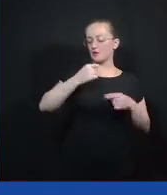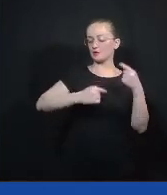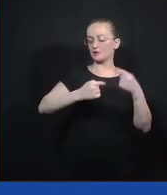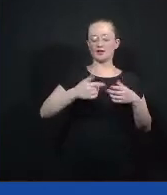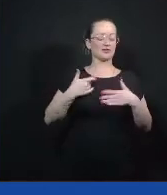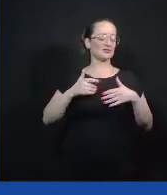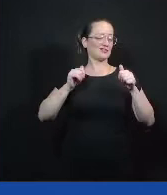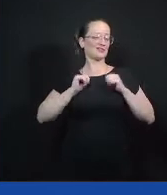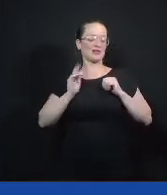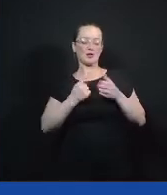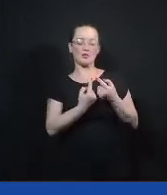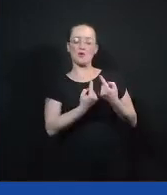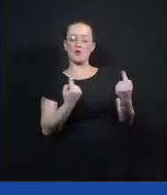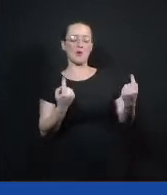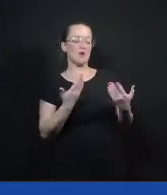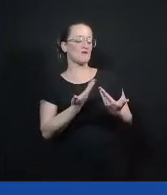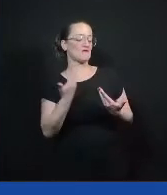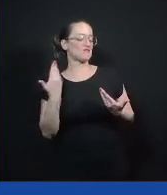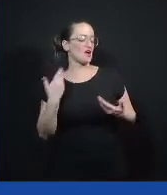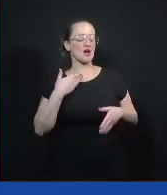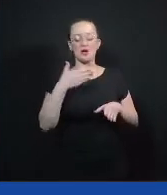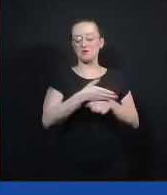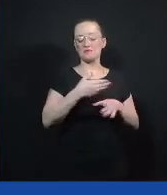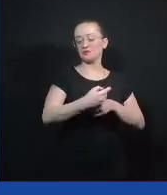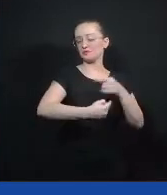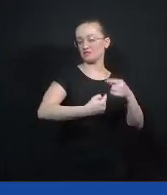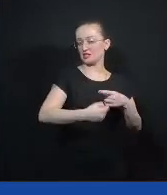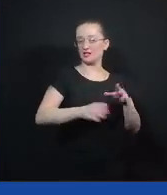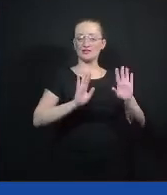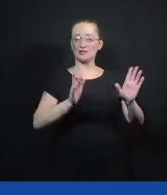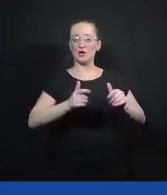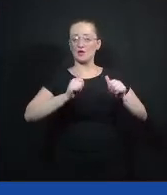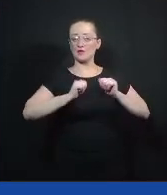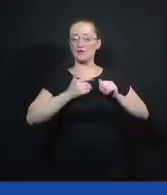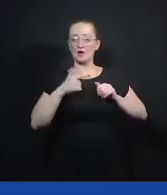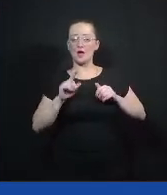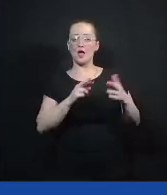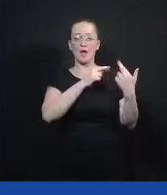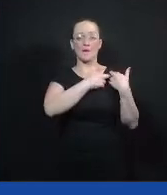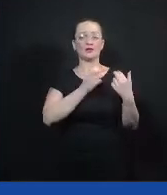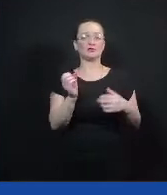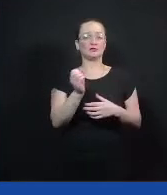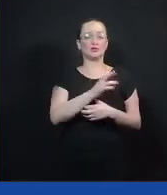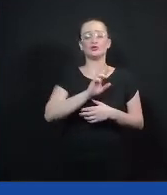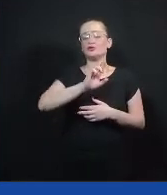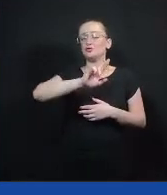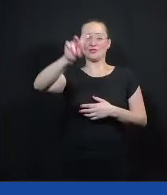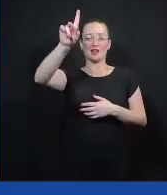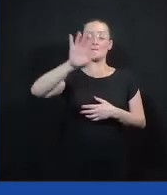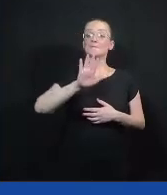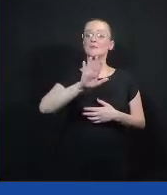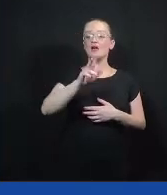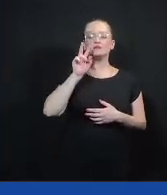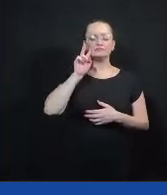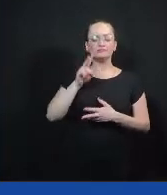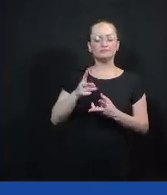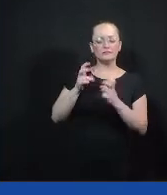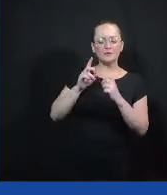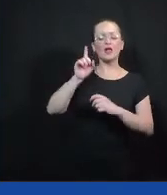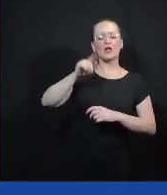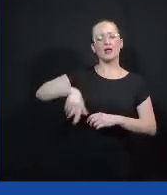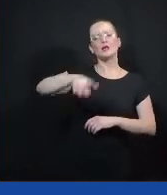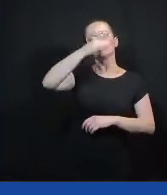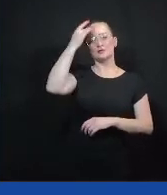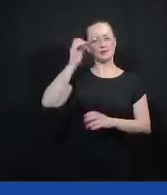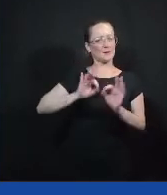política, tentando dizer que não participa do que está aí e que representa o novo, e que muitas vezes a gente vai olhar e são pessoas que não